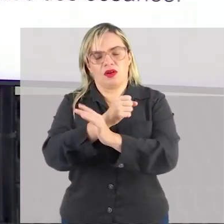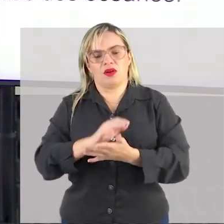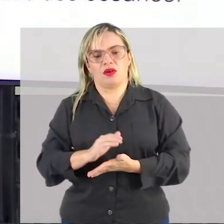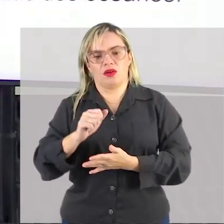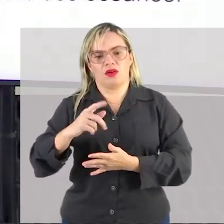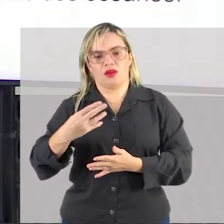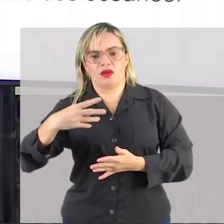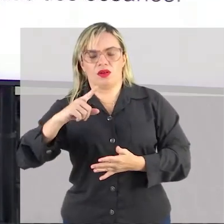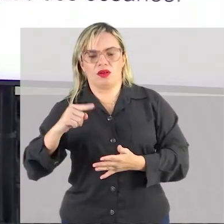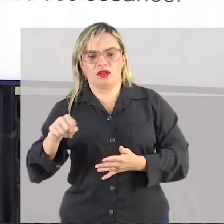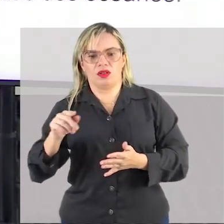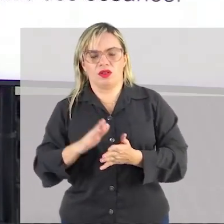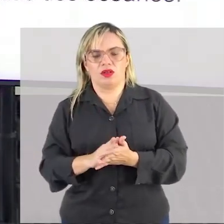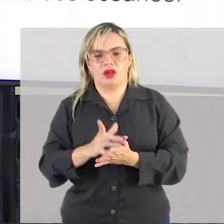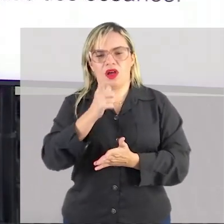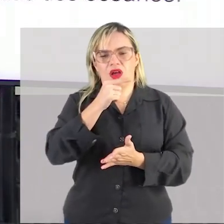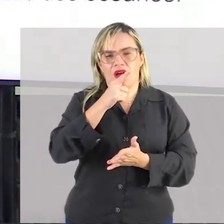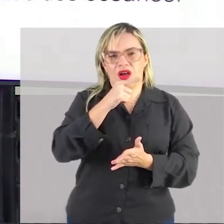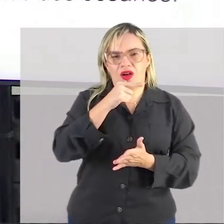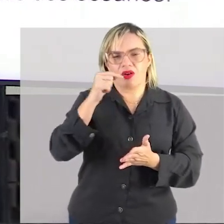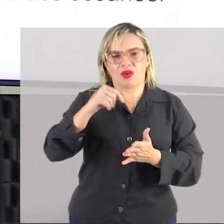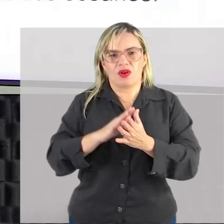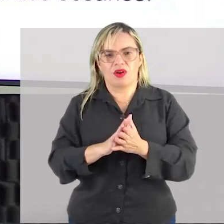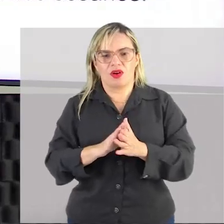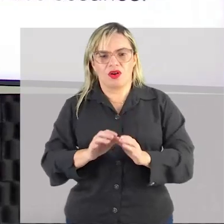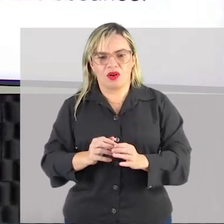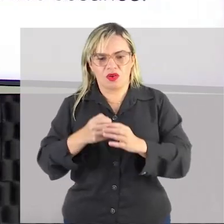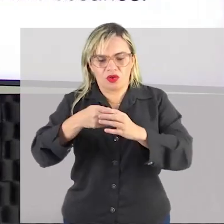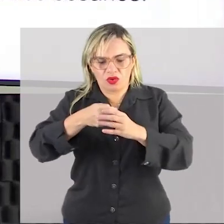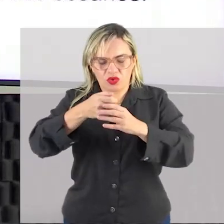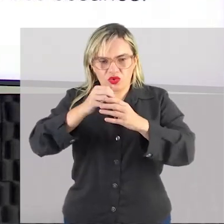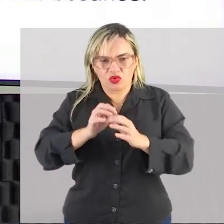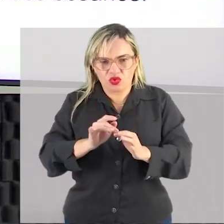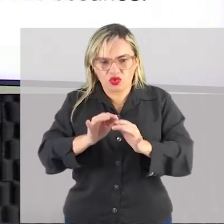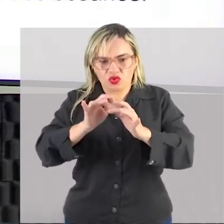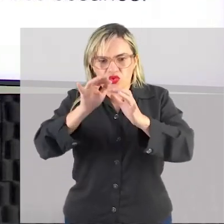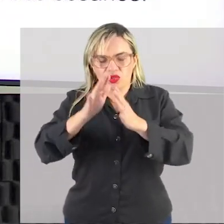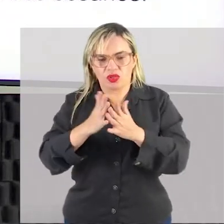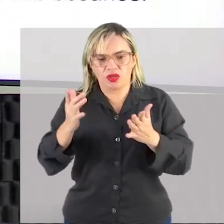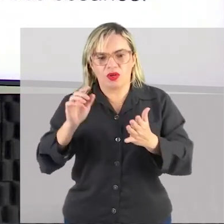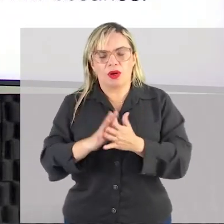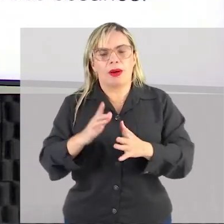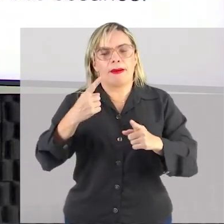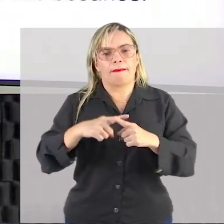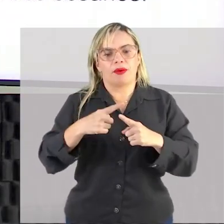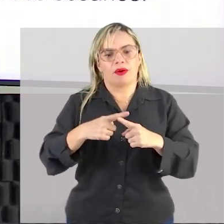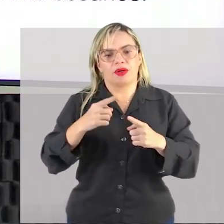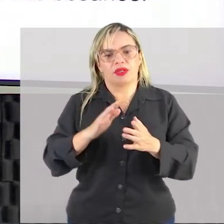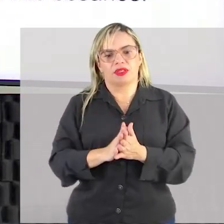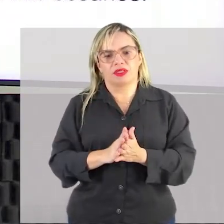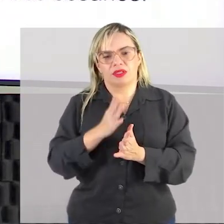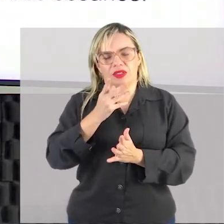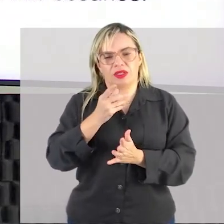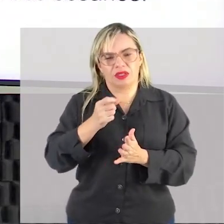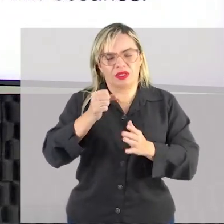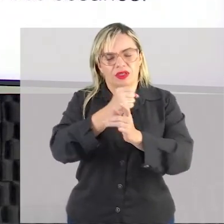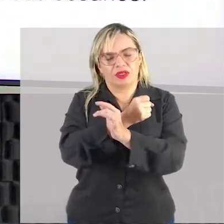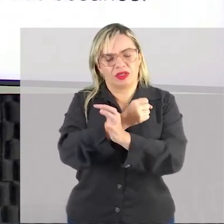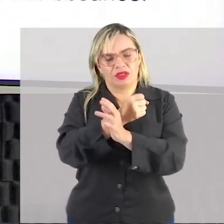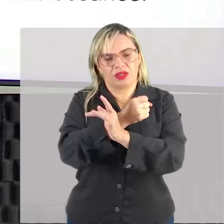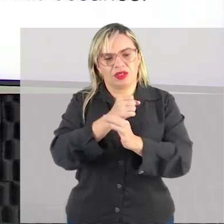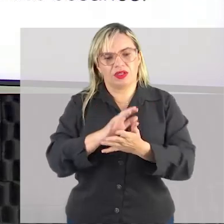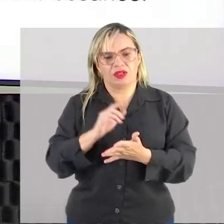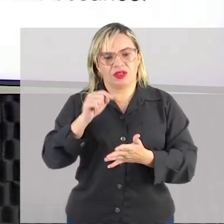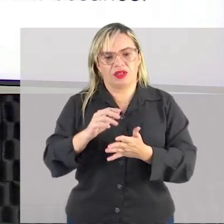Pode perceber, água com gás tem aquele saborzinho azedo. Por quê? Porque a água, o CO2 entra em contato com a água, e a partir dali você tem uma reaçãozinha